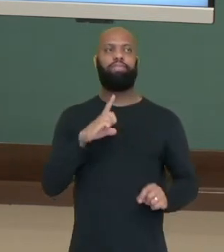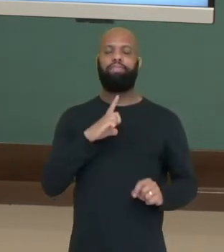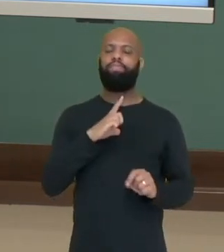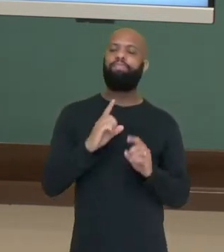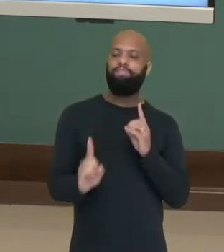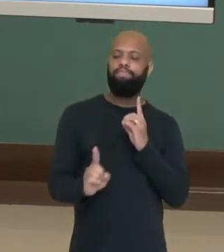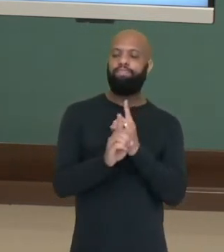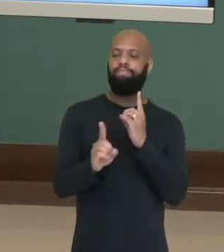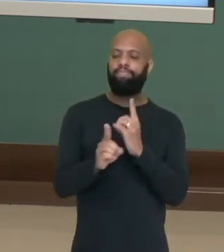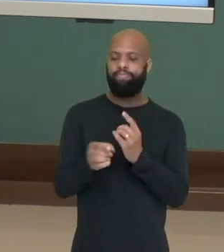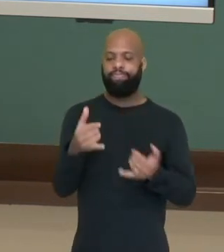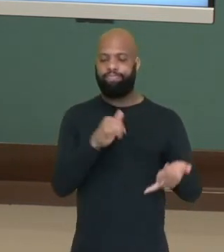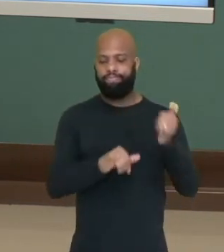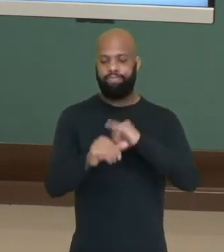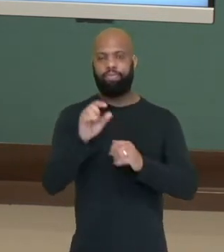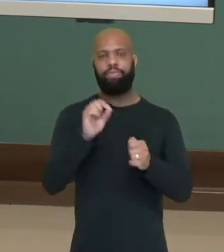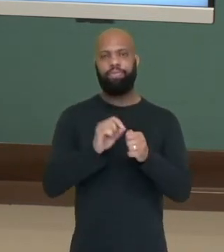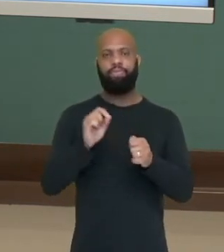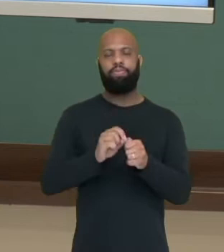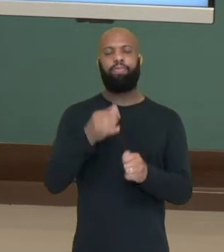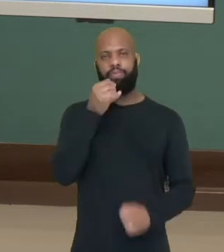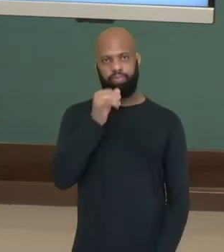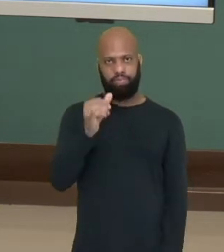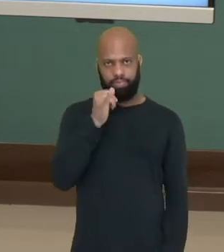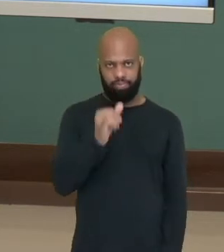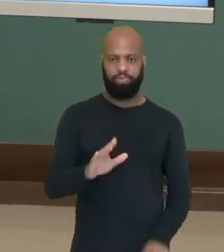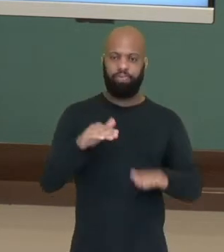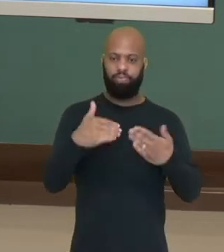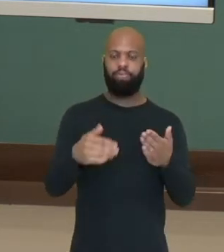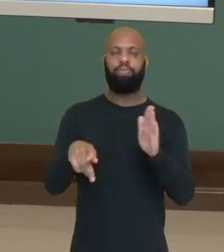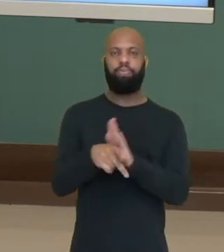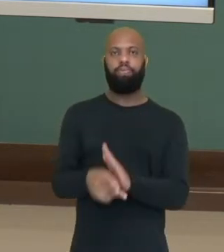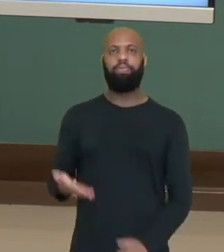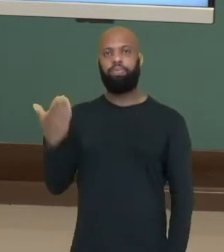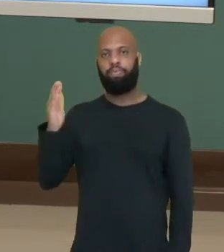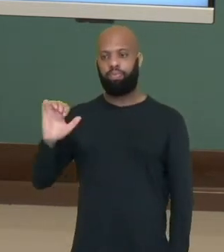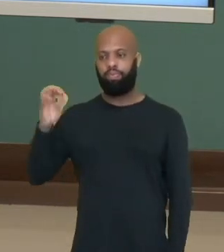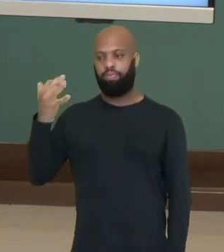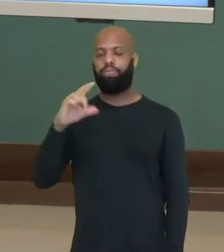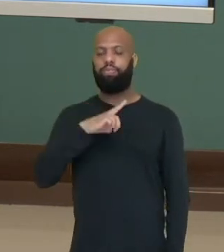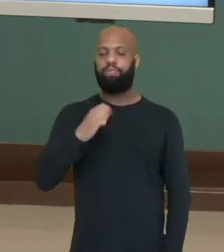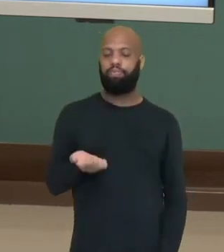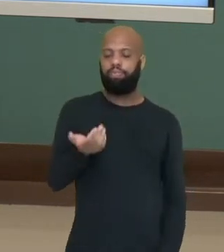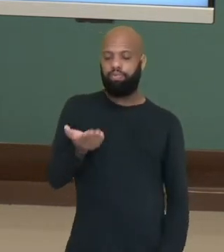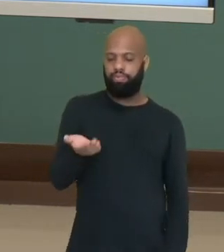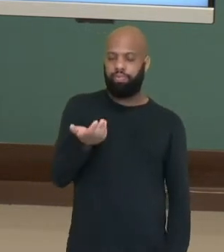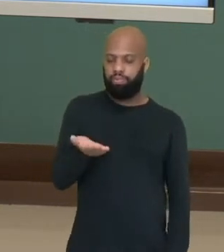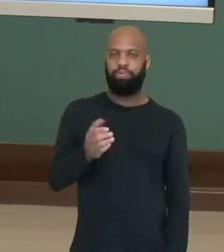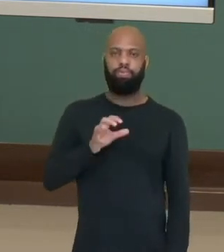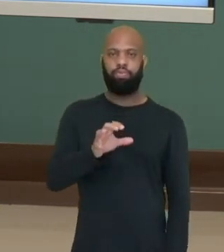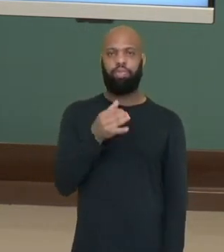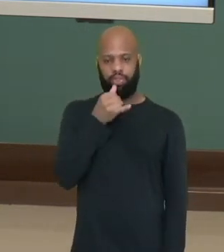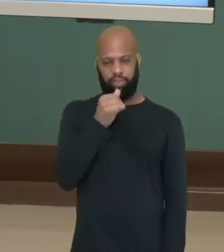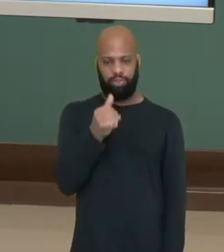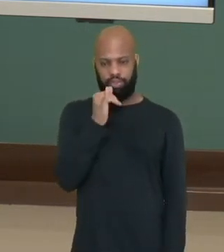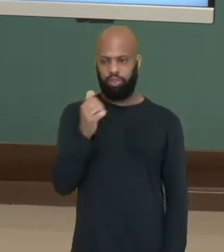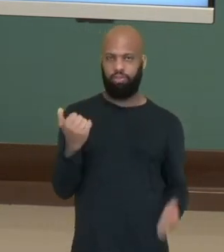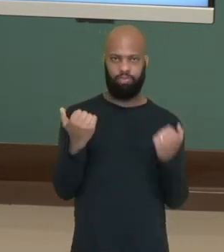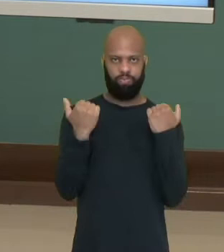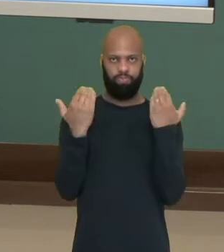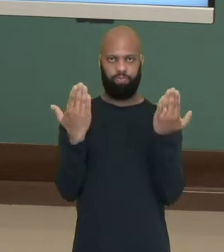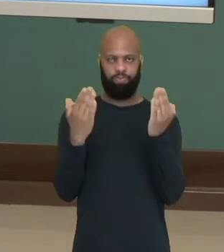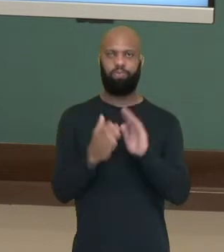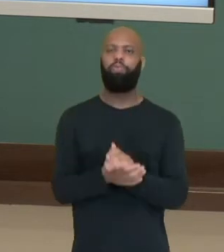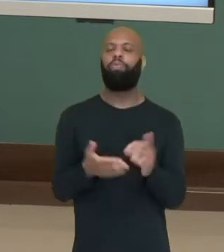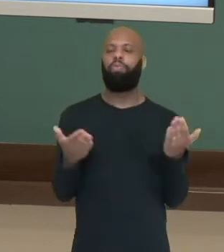tem a reação e produção de eletricidade. Para que a eletrólise ocorra eu preciso fornecer essa eletricidade externa.